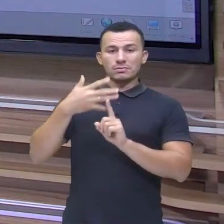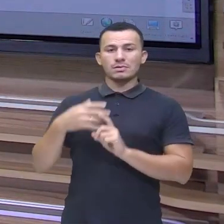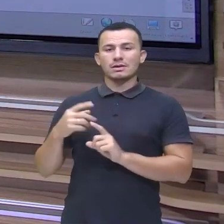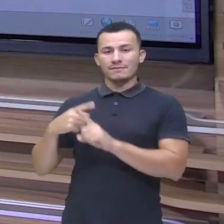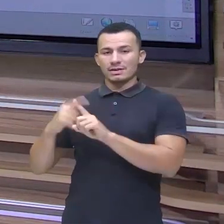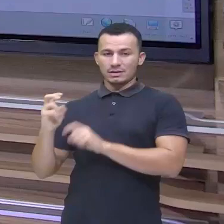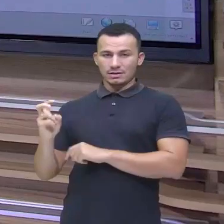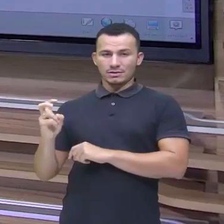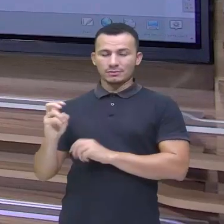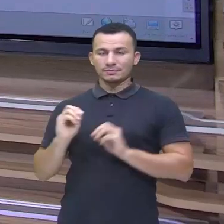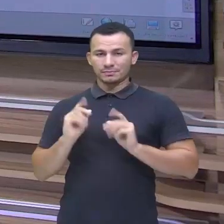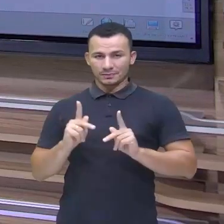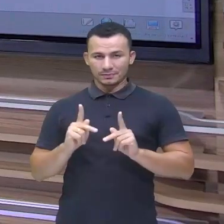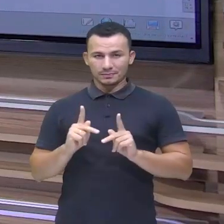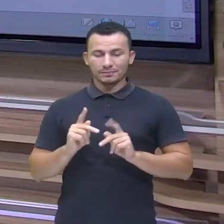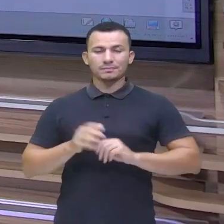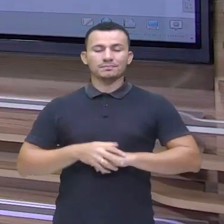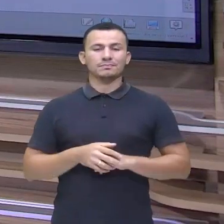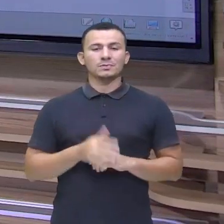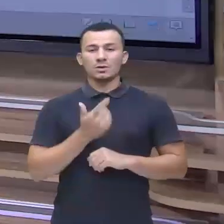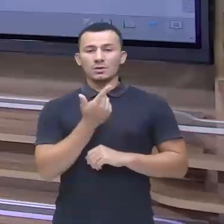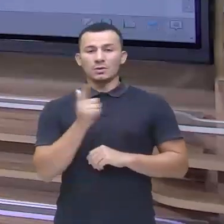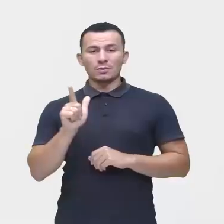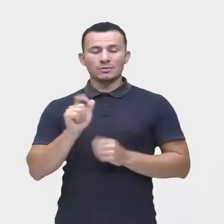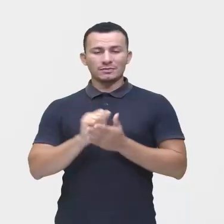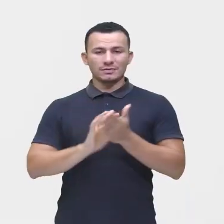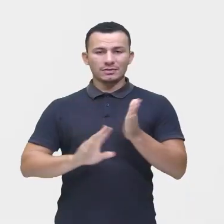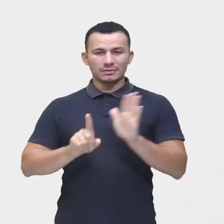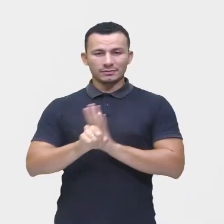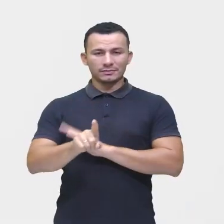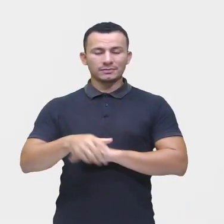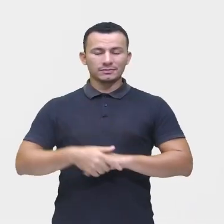bem? Certo. Então, de olho no próximo exercitando.